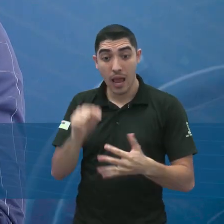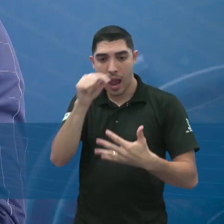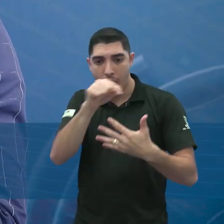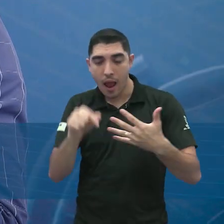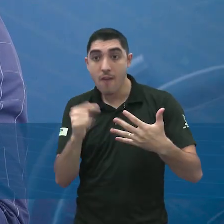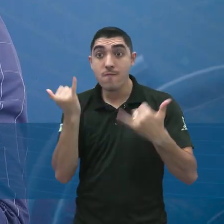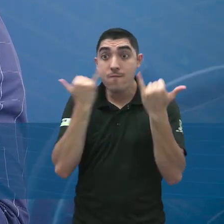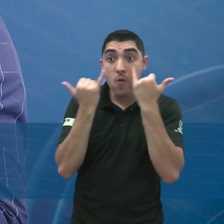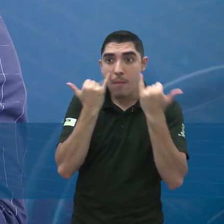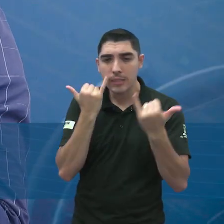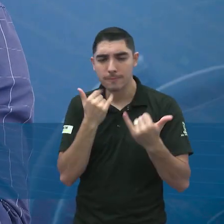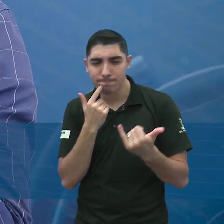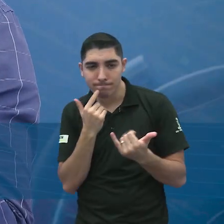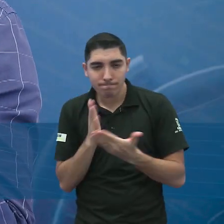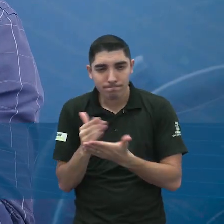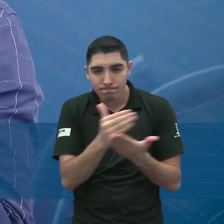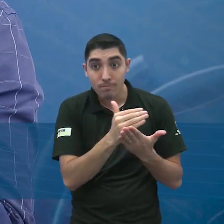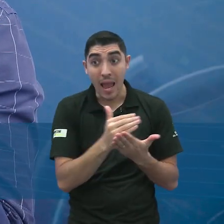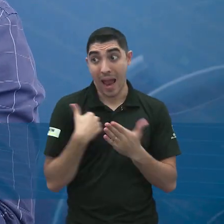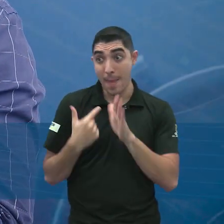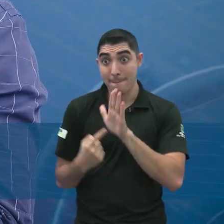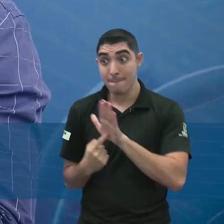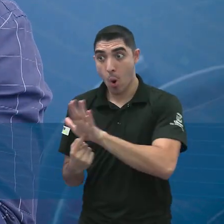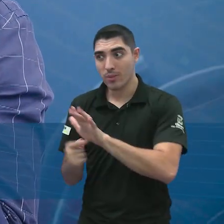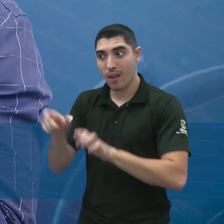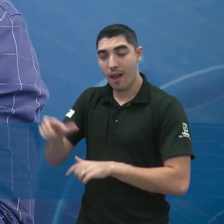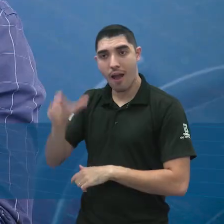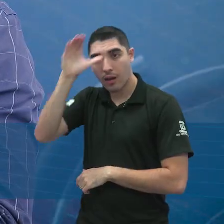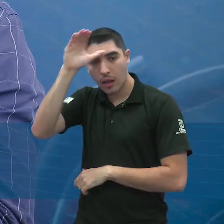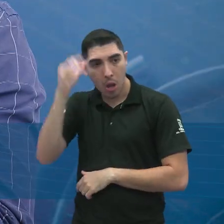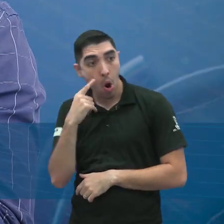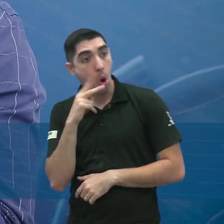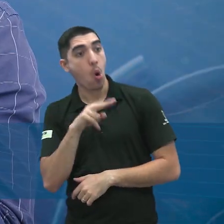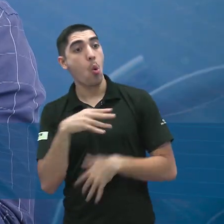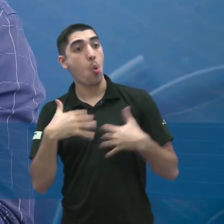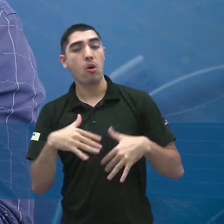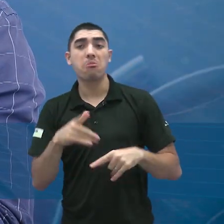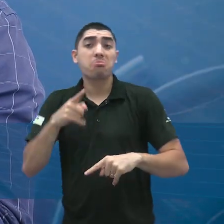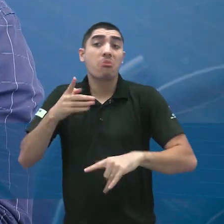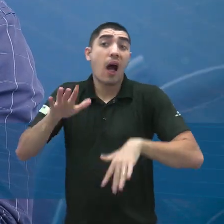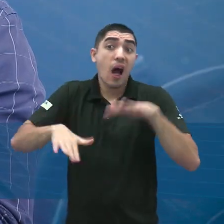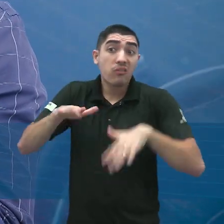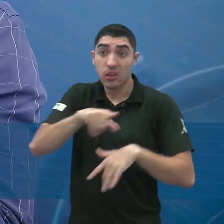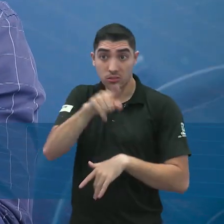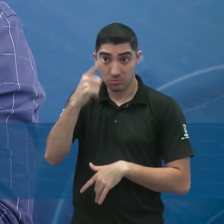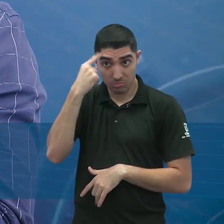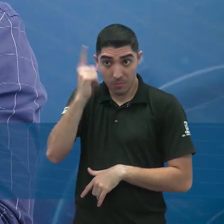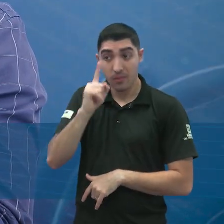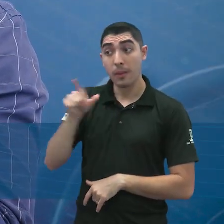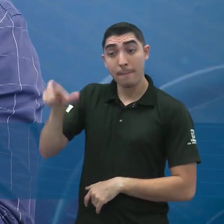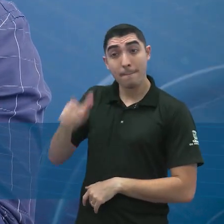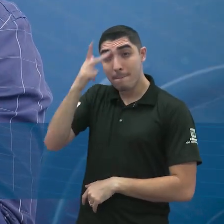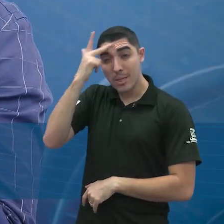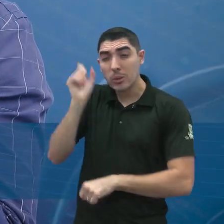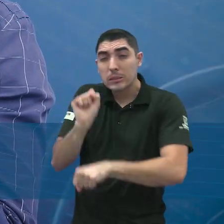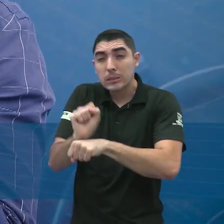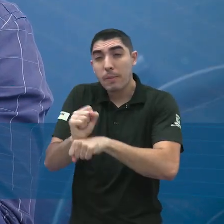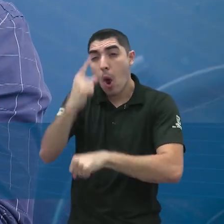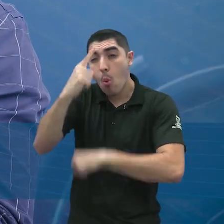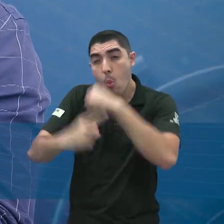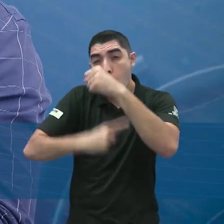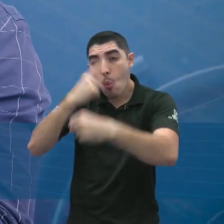esses dados e conseguir mostrar para o seu consumidor, por exemplo, que a gente sabe que tem gente que espera o ano inteiro para comprar numa Black